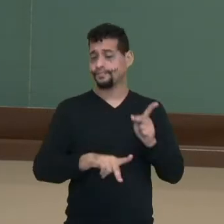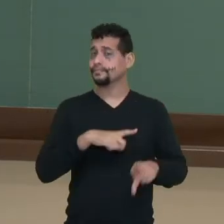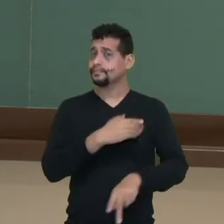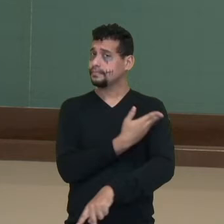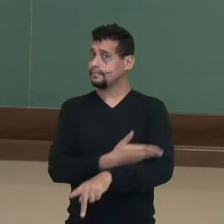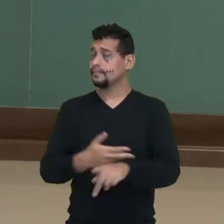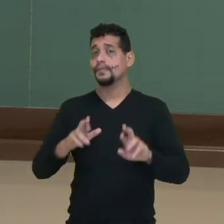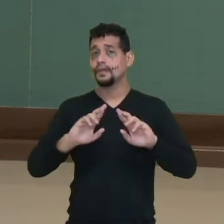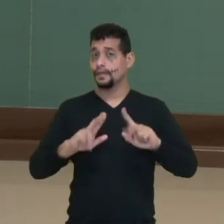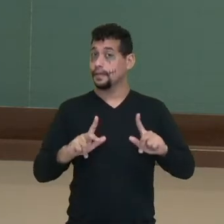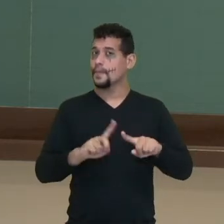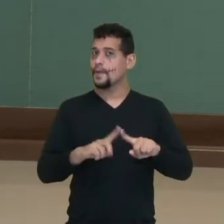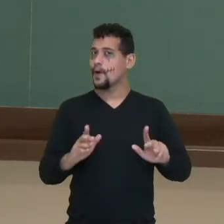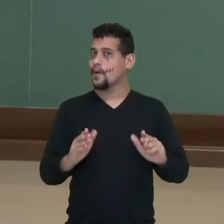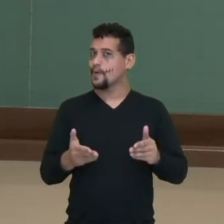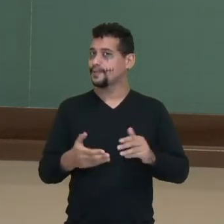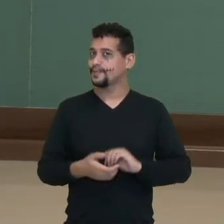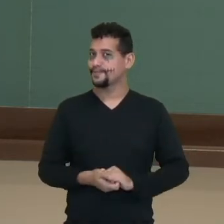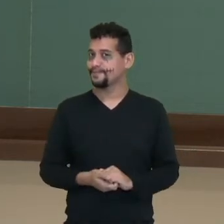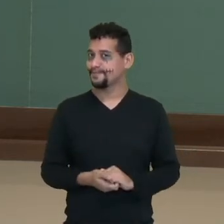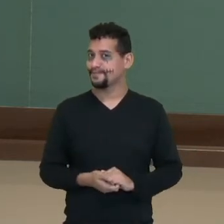diferentes. E hoje,